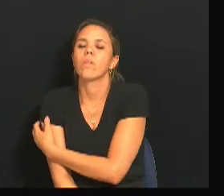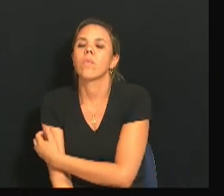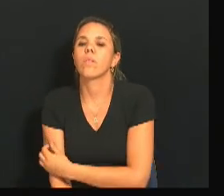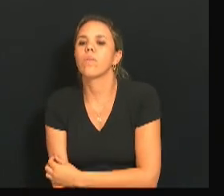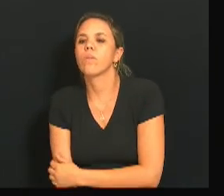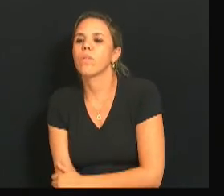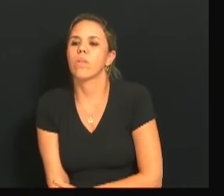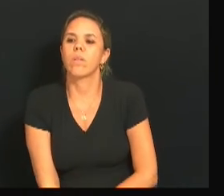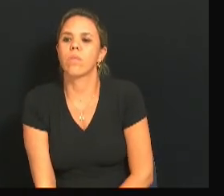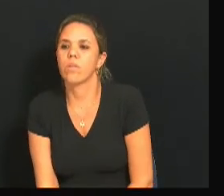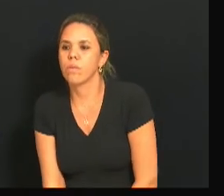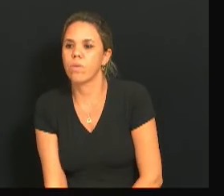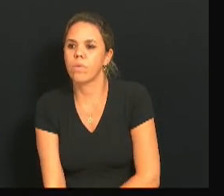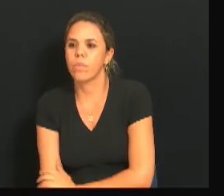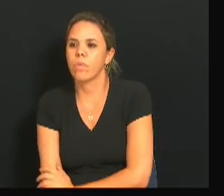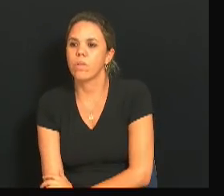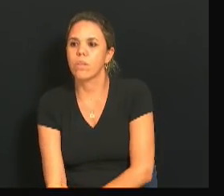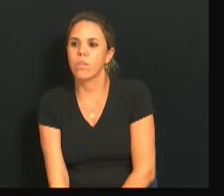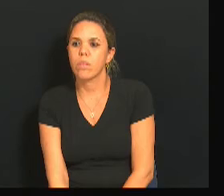e que